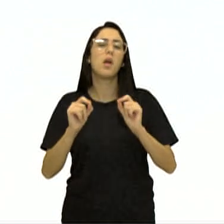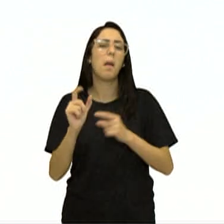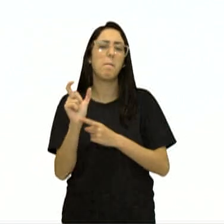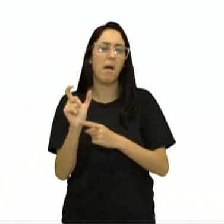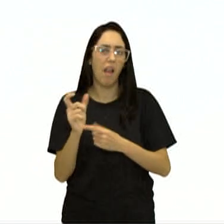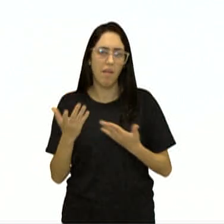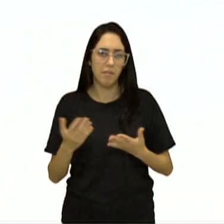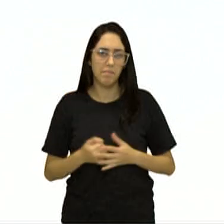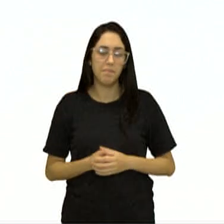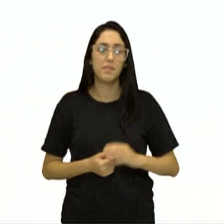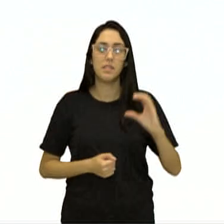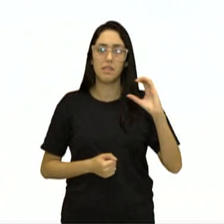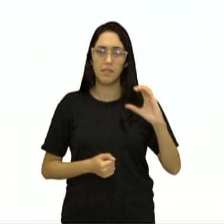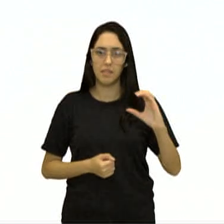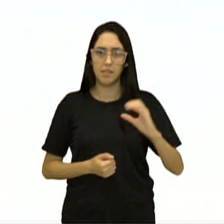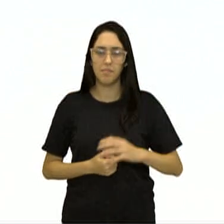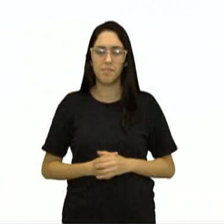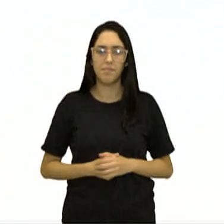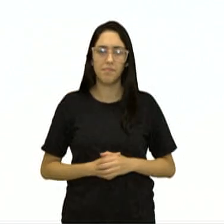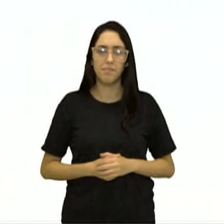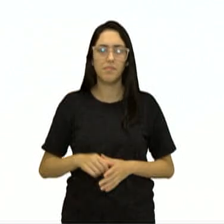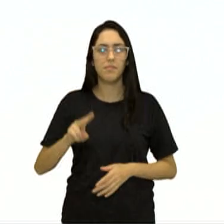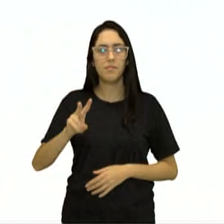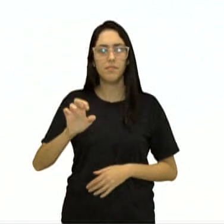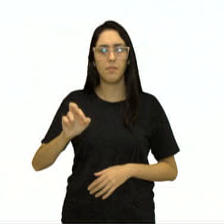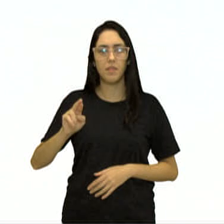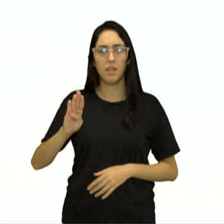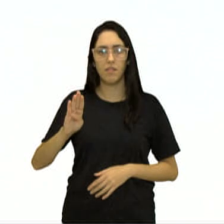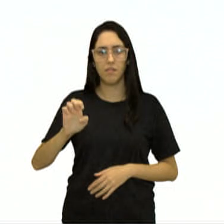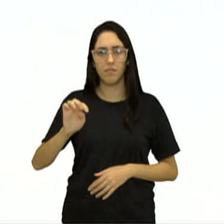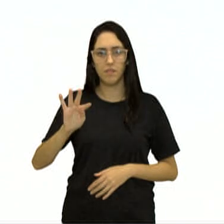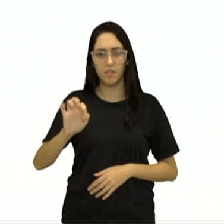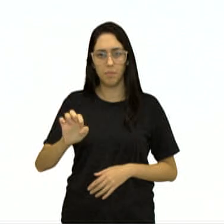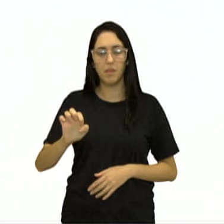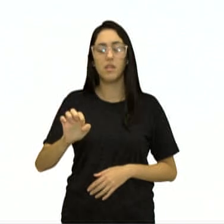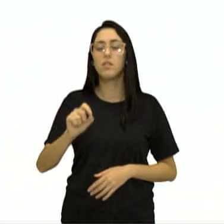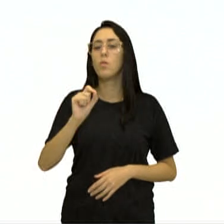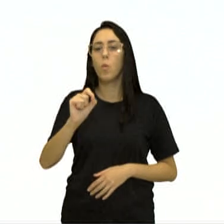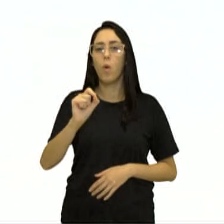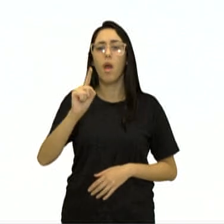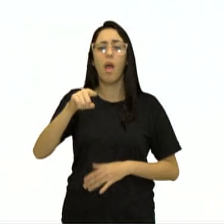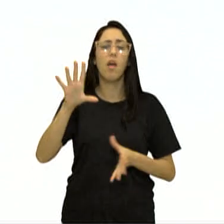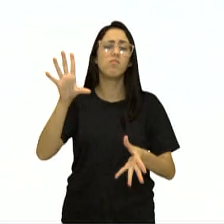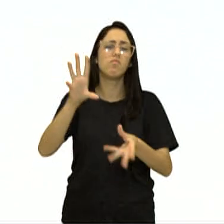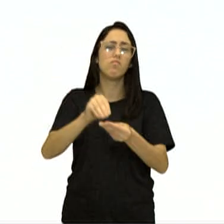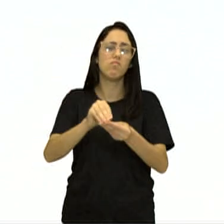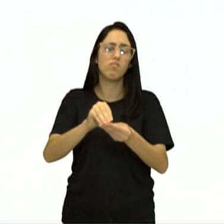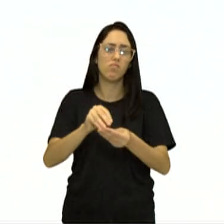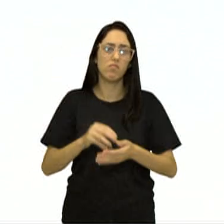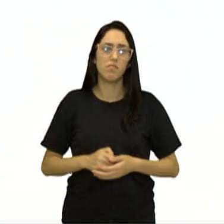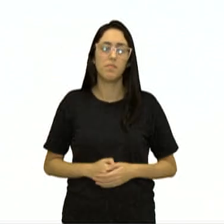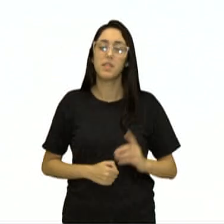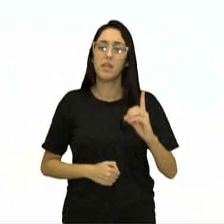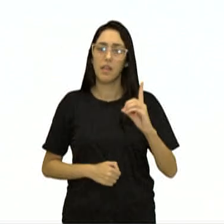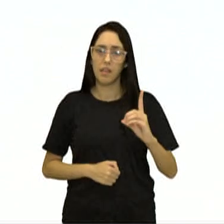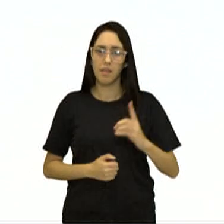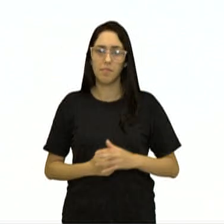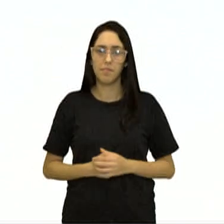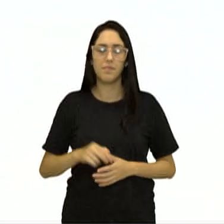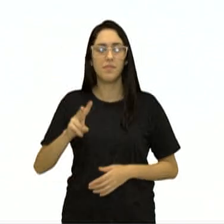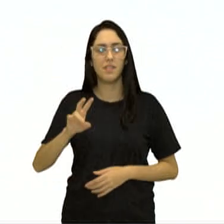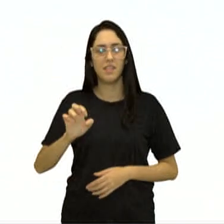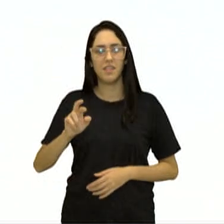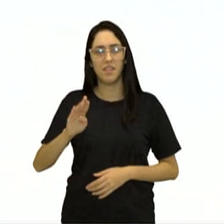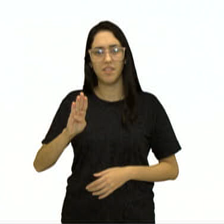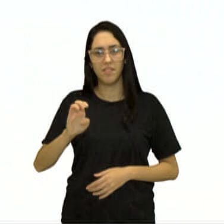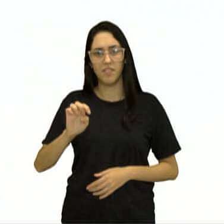da palavra. Letra C. Os verbetes normalmente são sucintos. Letra D, os verbetes